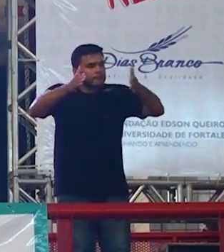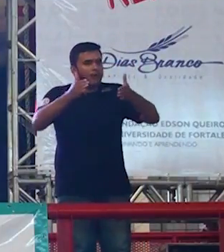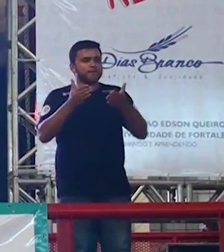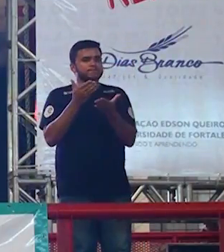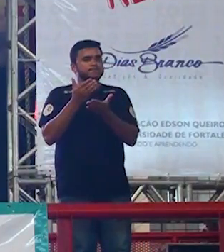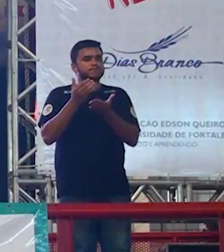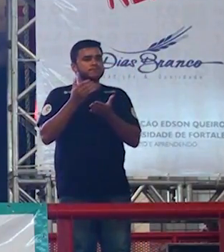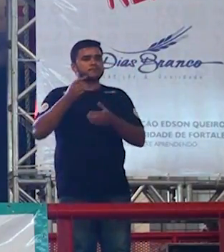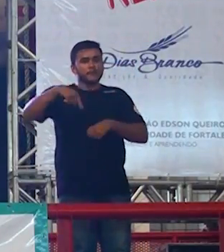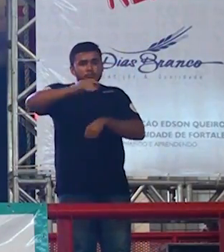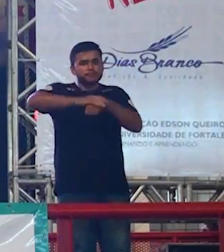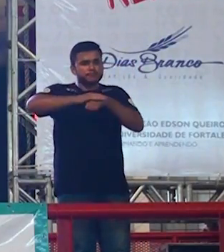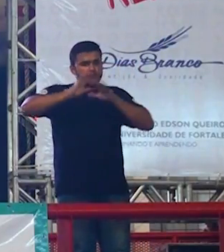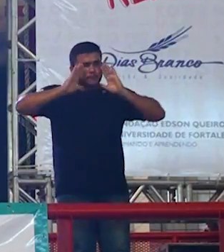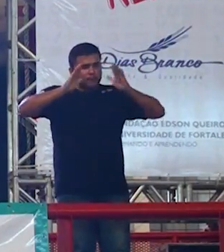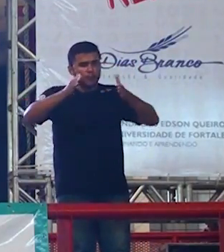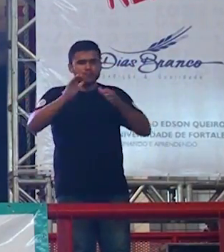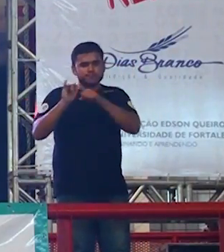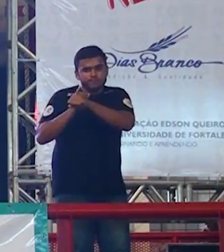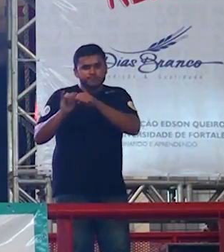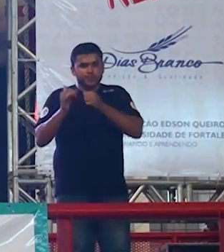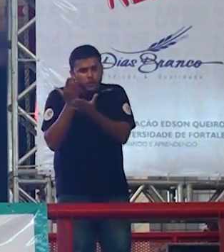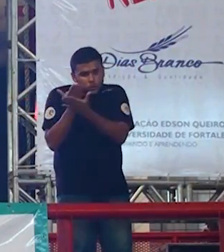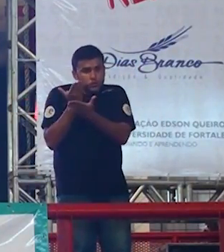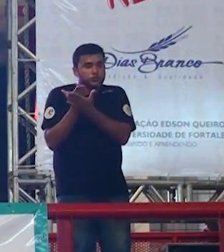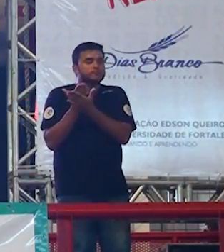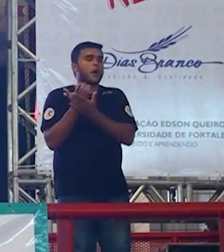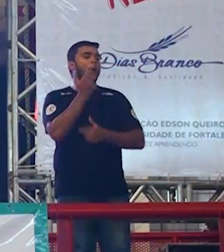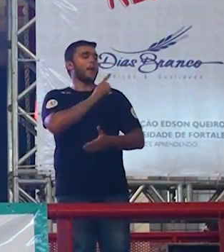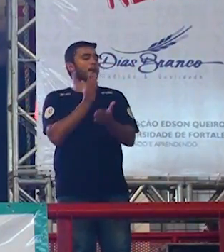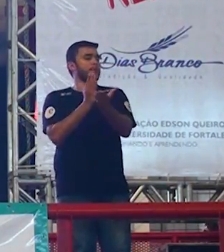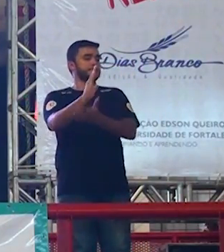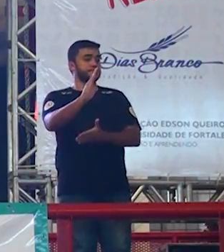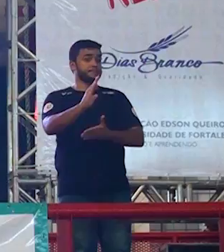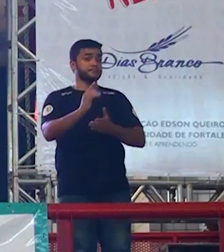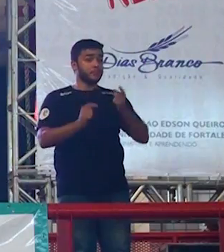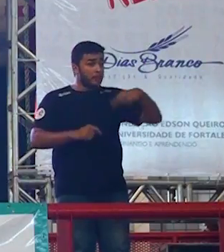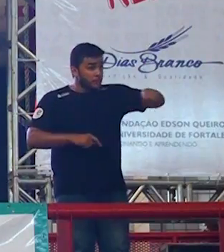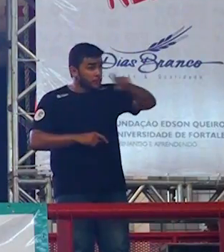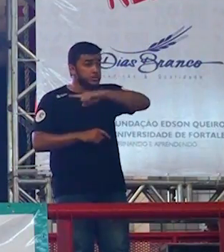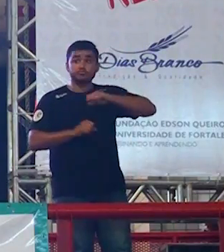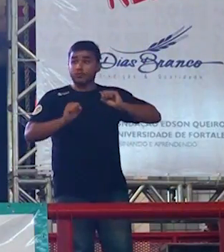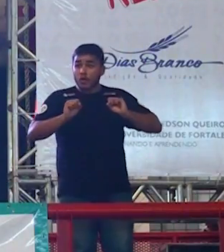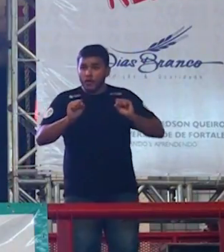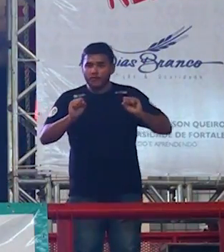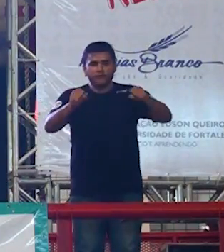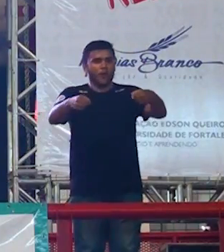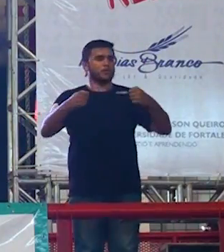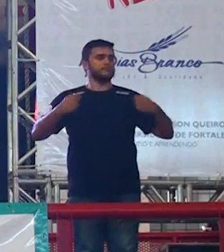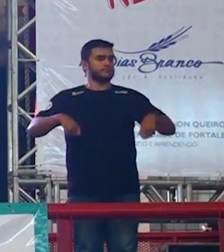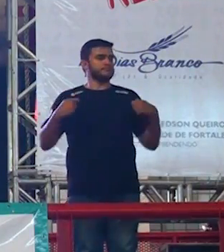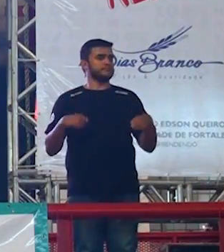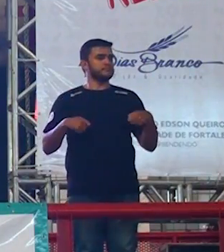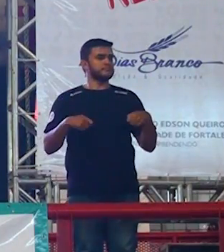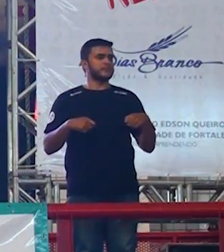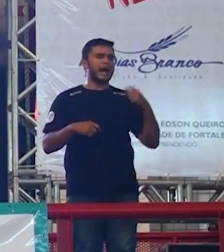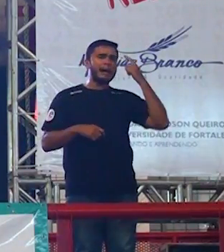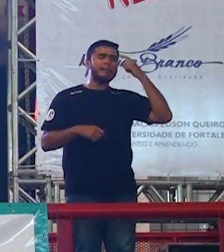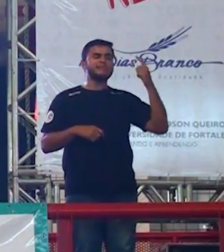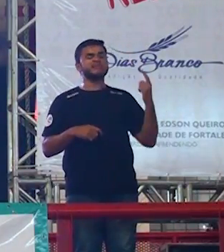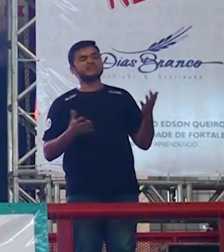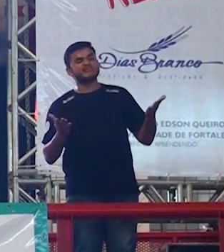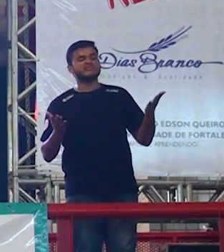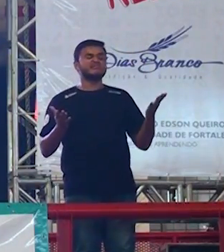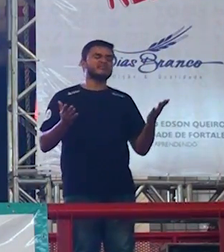vai conquistar o que você deseja. Você precisa se esforçar. Você precisa querer colocar